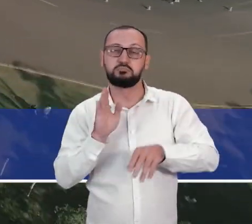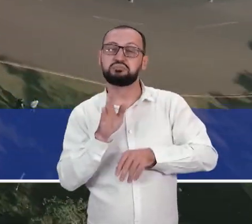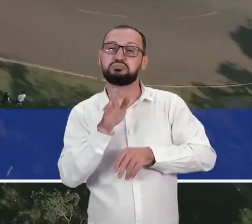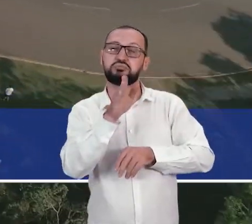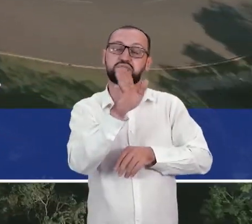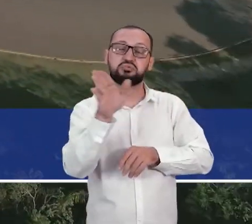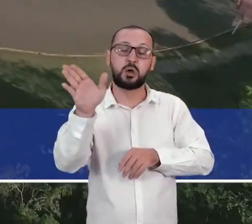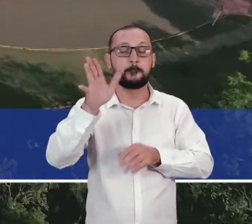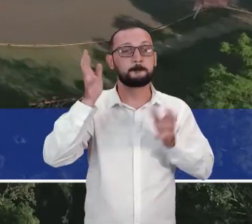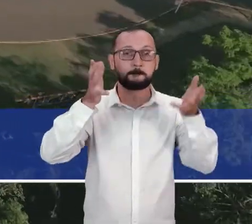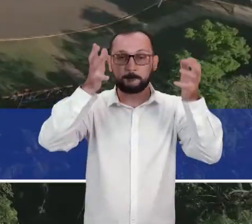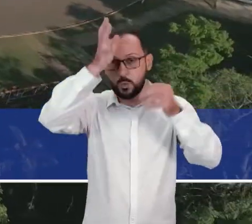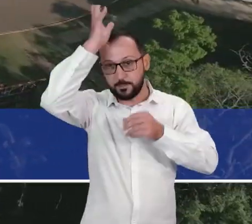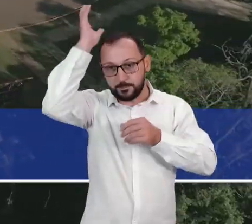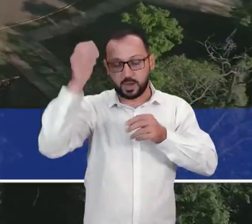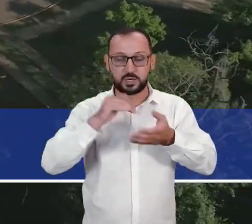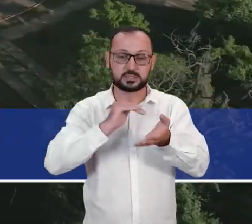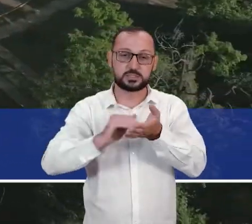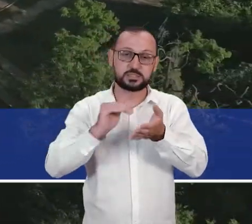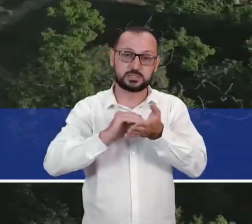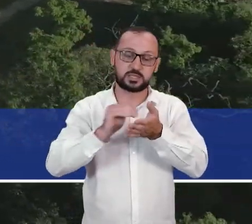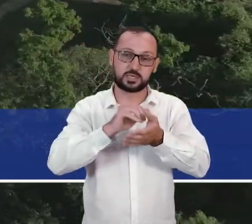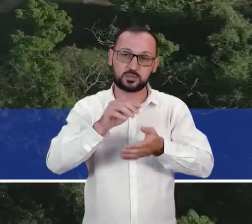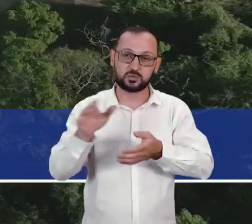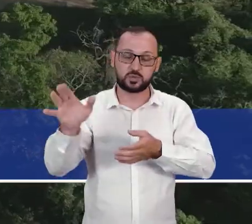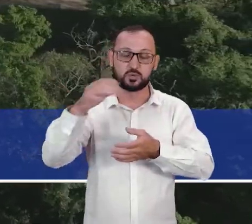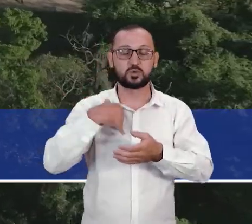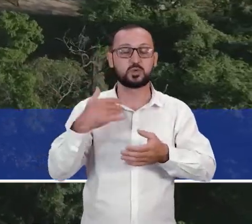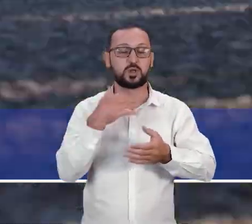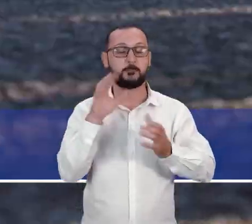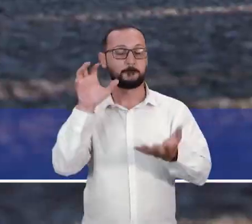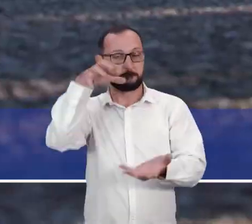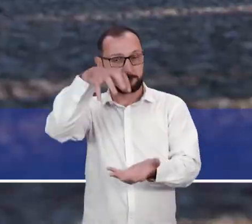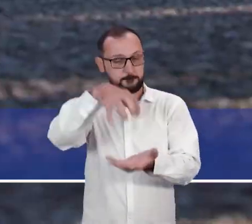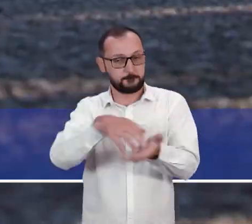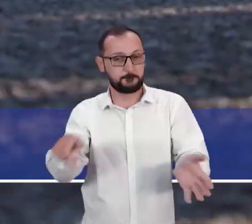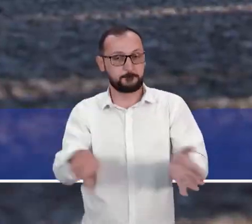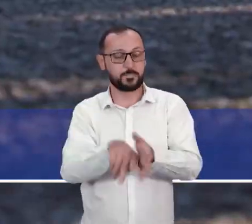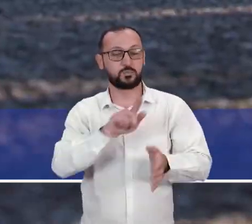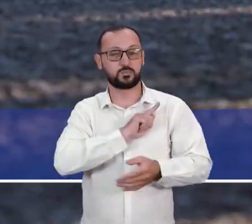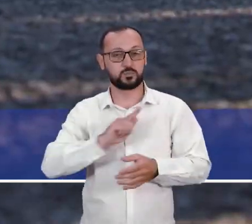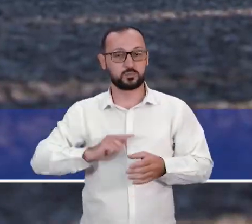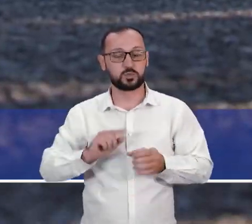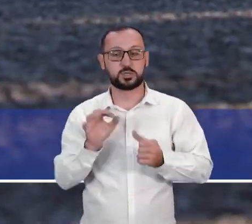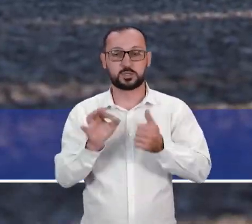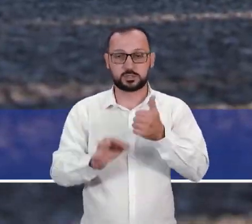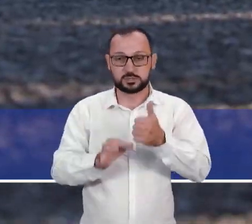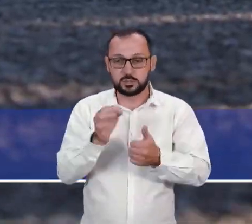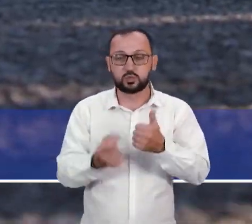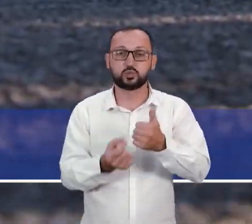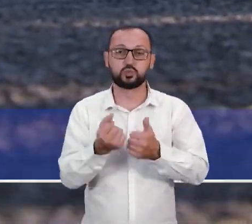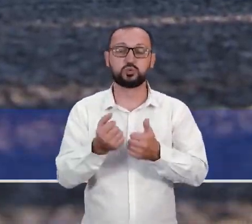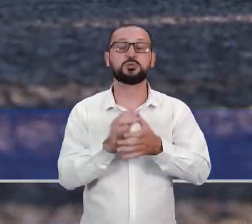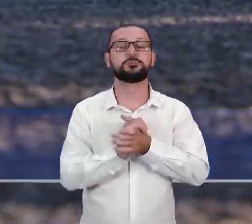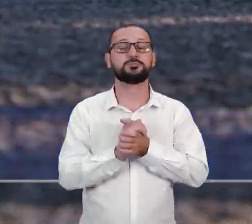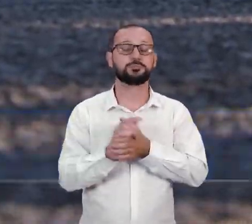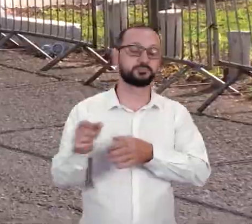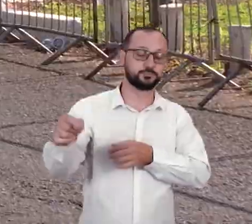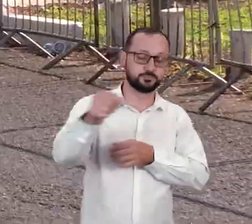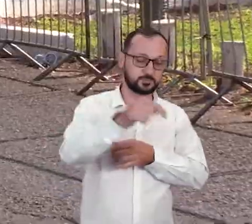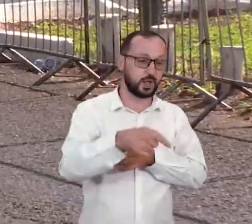da Avenida Afonso Pena, Corpo de Bombeiros, Secretarias de Estado, Governadoria e Tribunais de Contas e